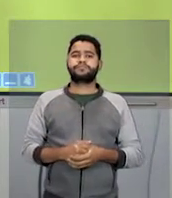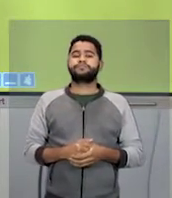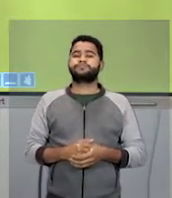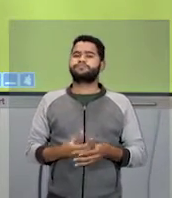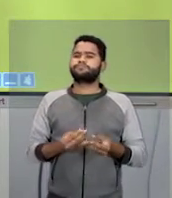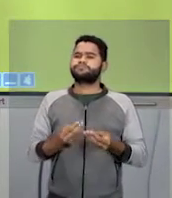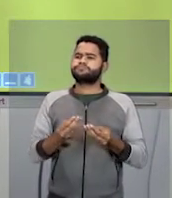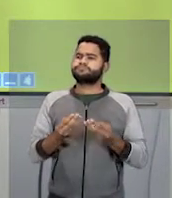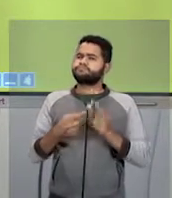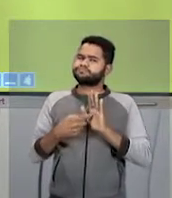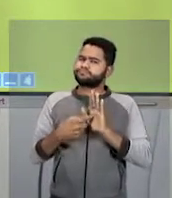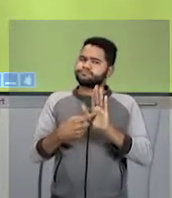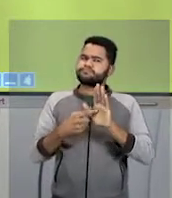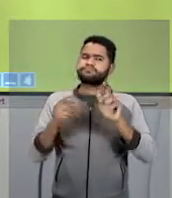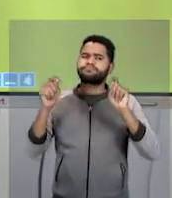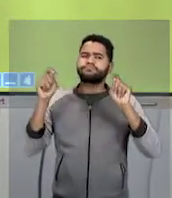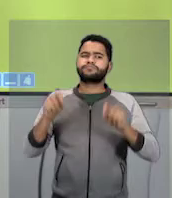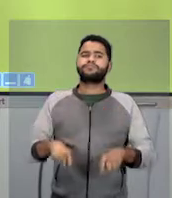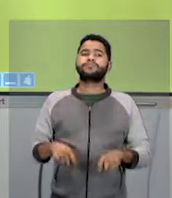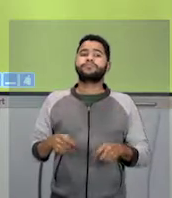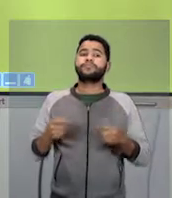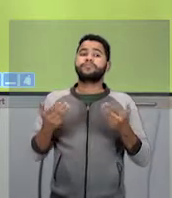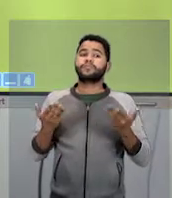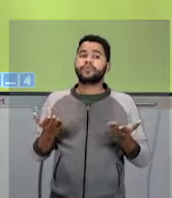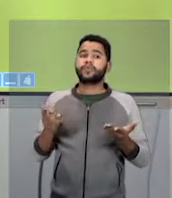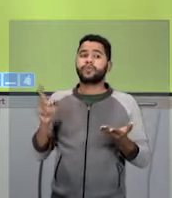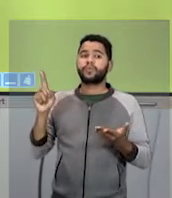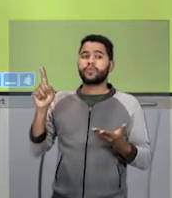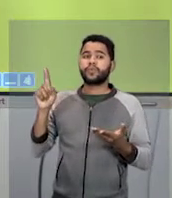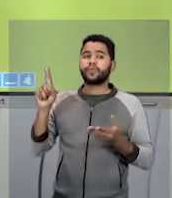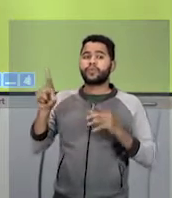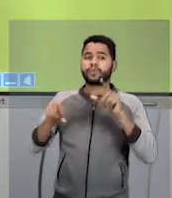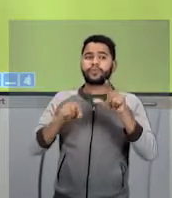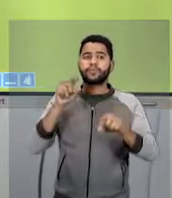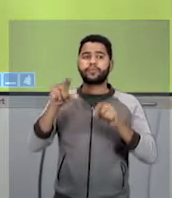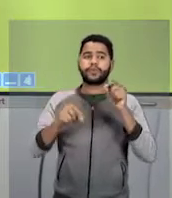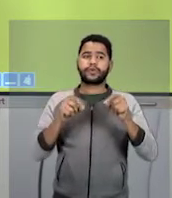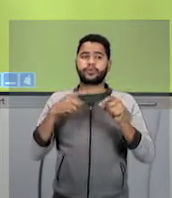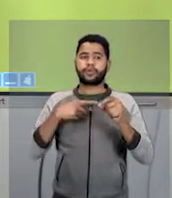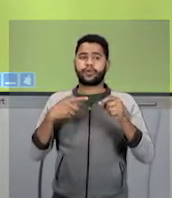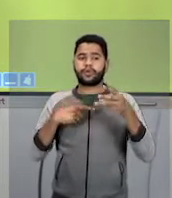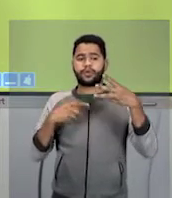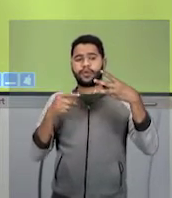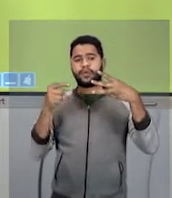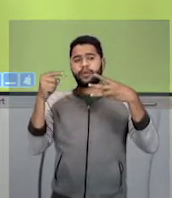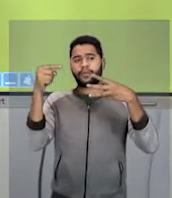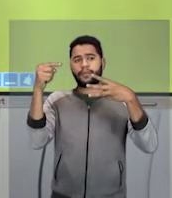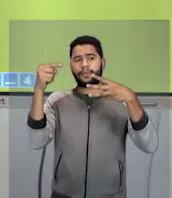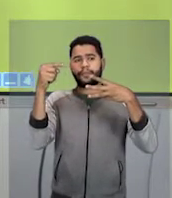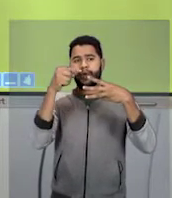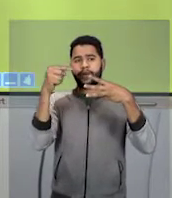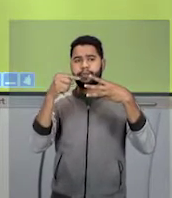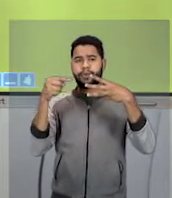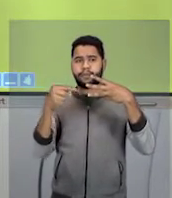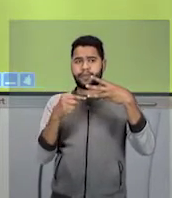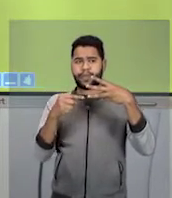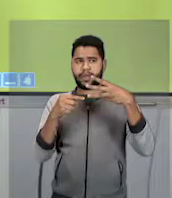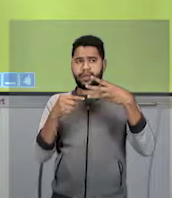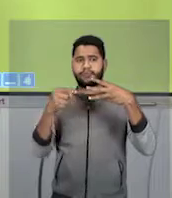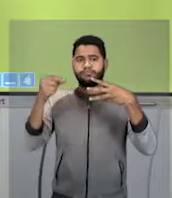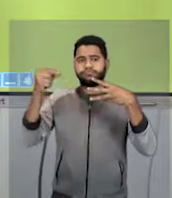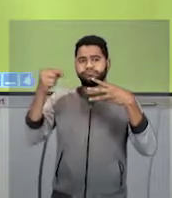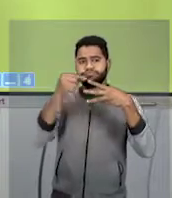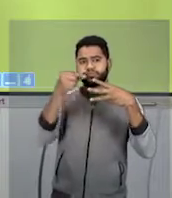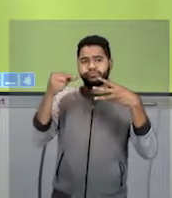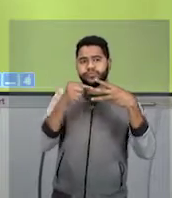a possibilidade de qual dessas opções de entrada, 1, 2 ou 3,